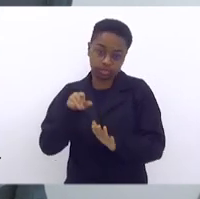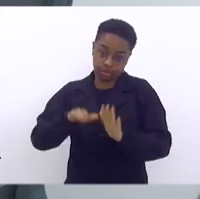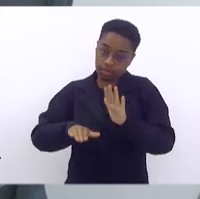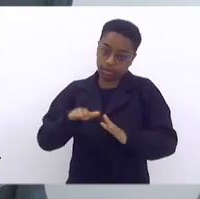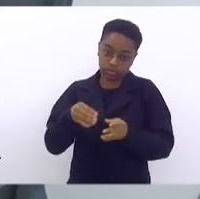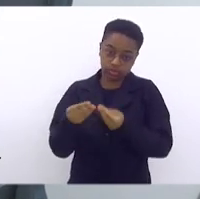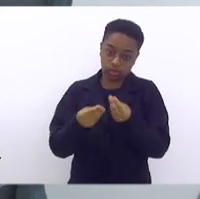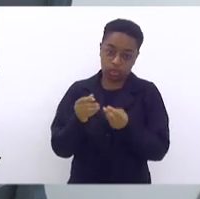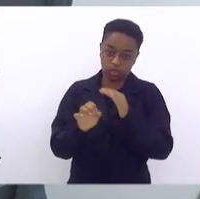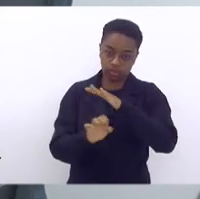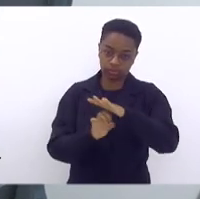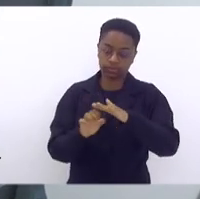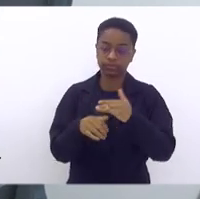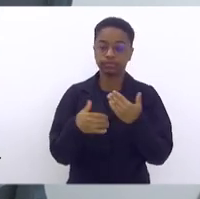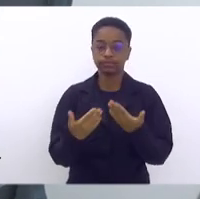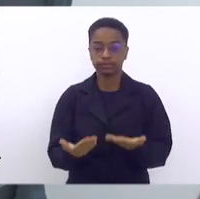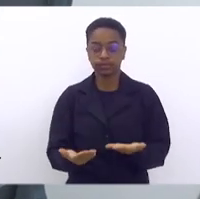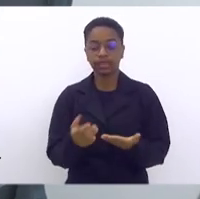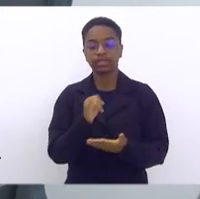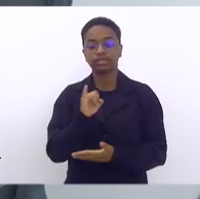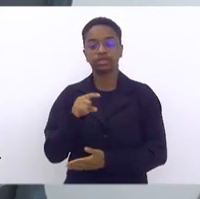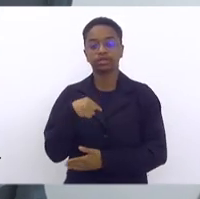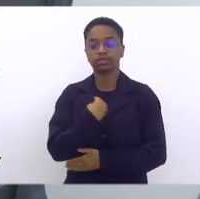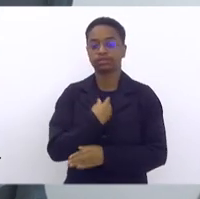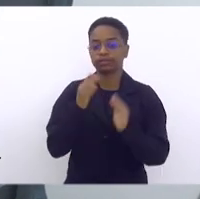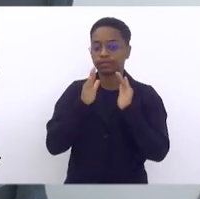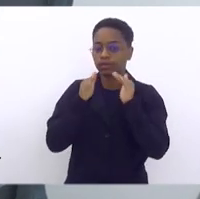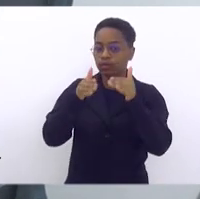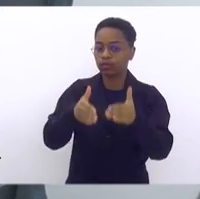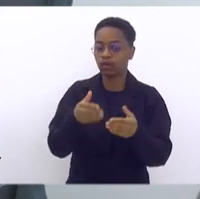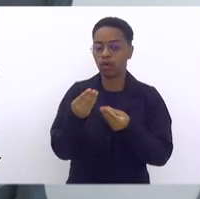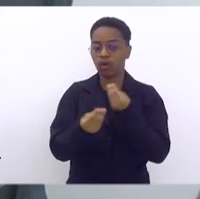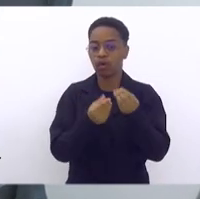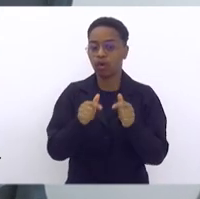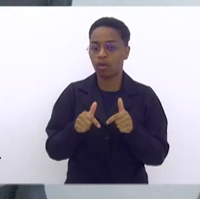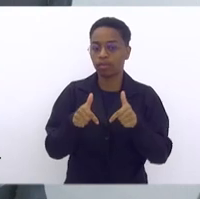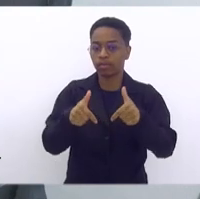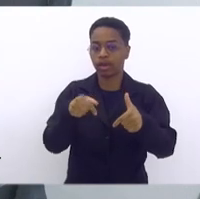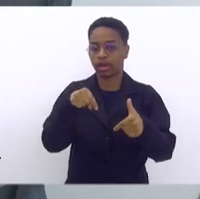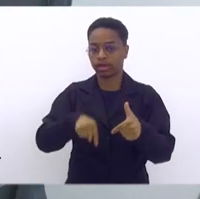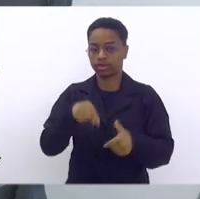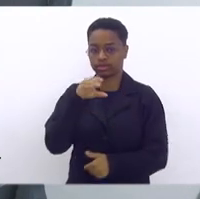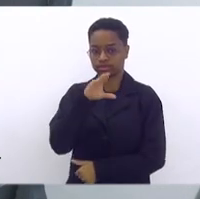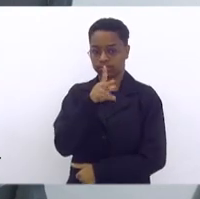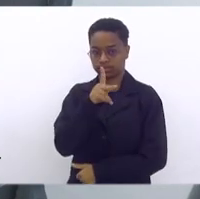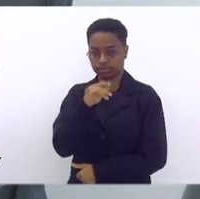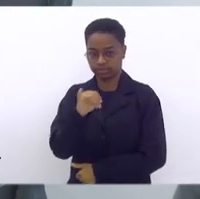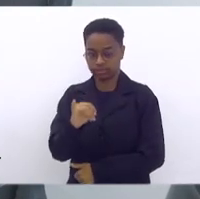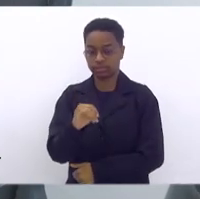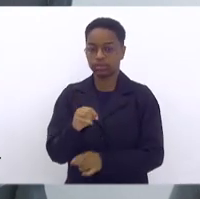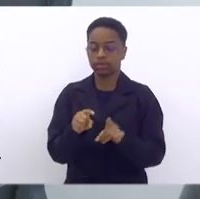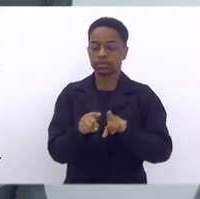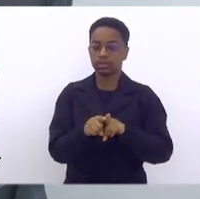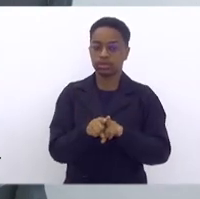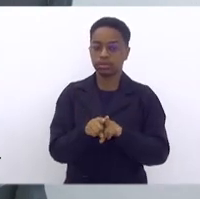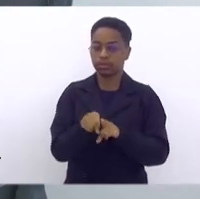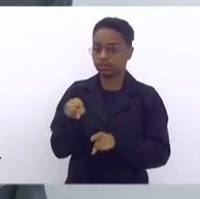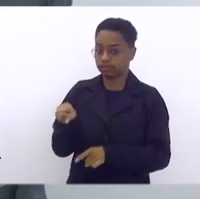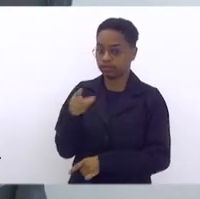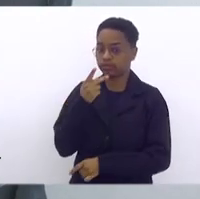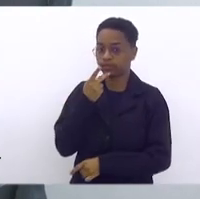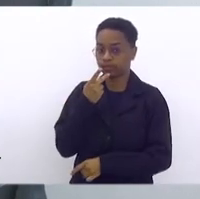empresa. E aí, focando na atuação da CPI, né, e, de alguma maneira, a senhora